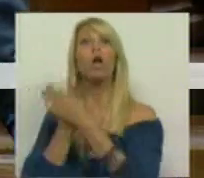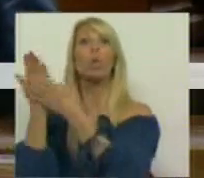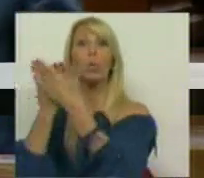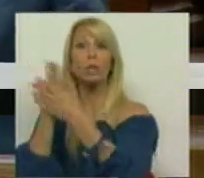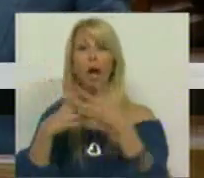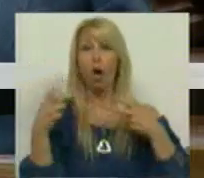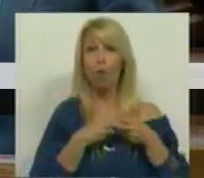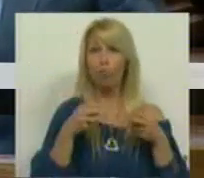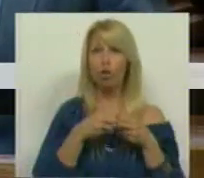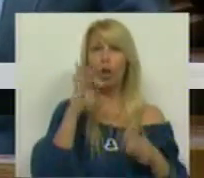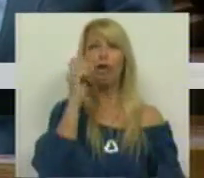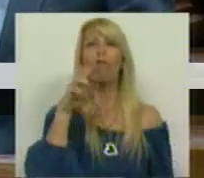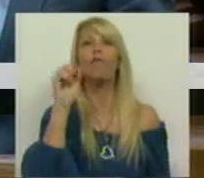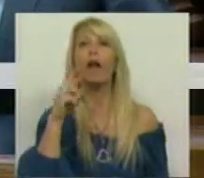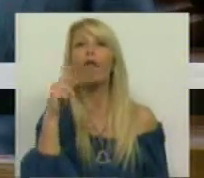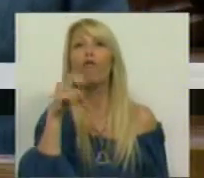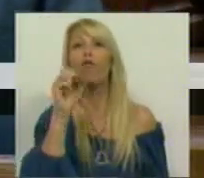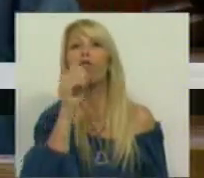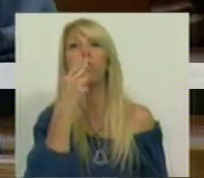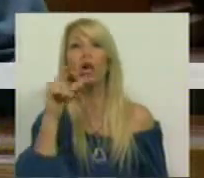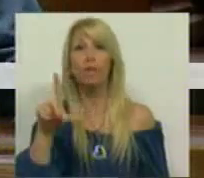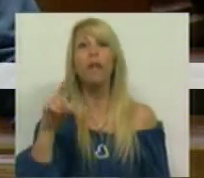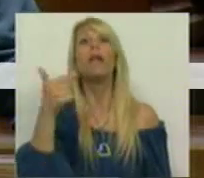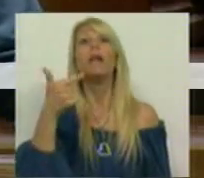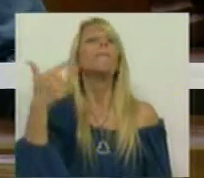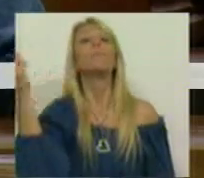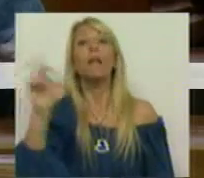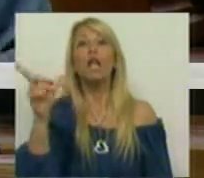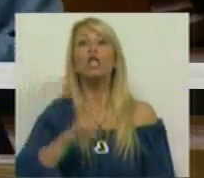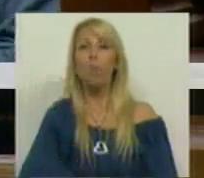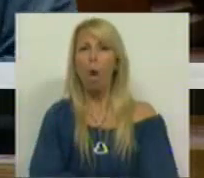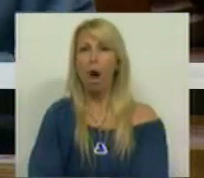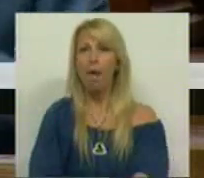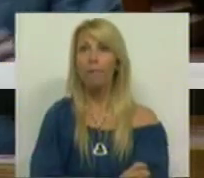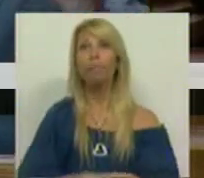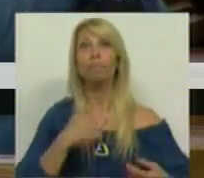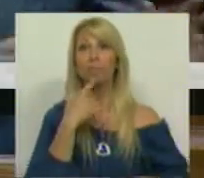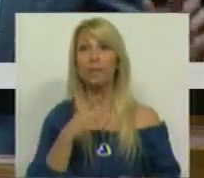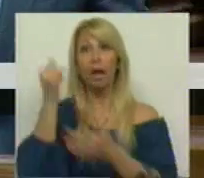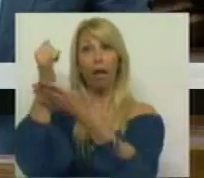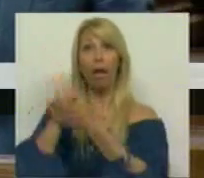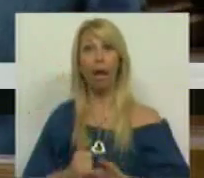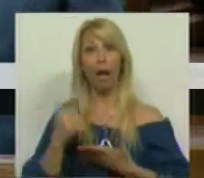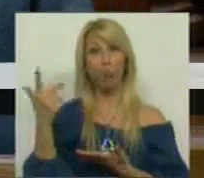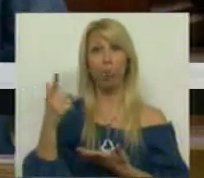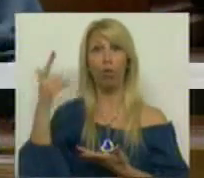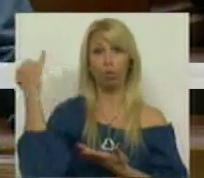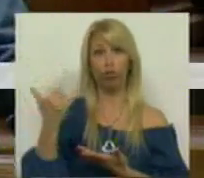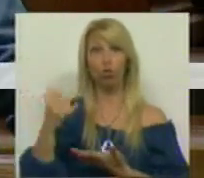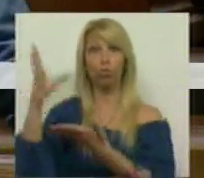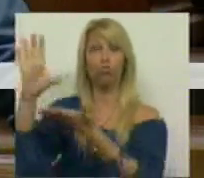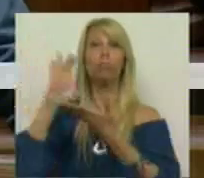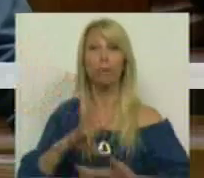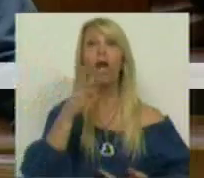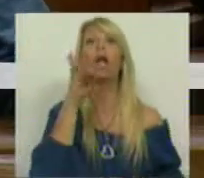entre Bruxelas, Frankfurt e Lisboa. E esse segundo resgate é que, dizendo que Portugal fica livre da Troika, continuará